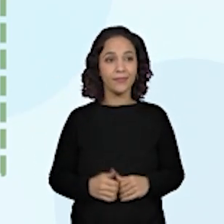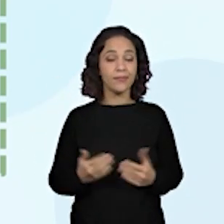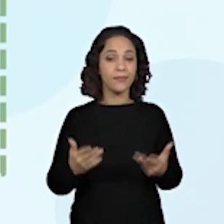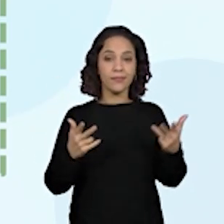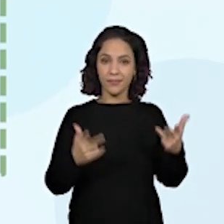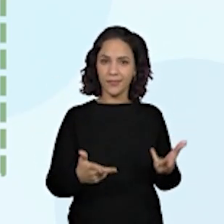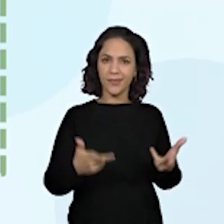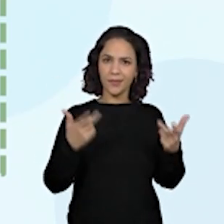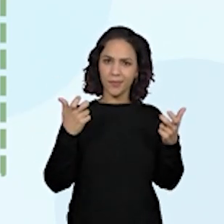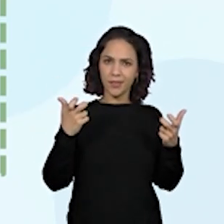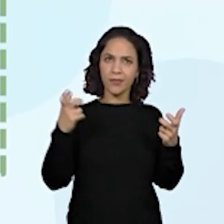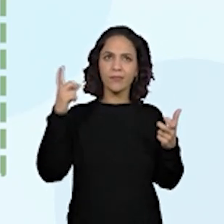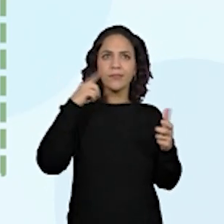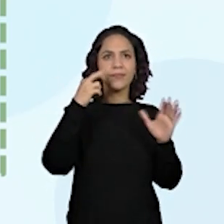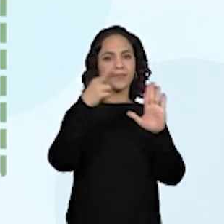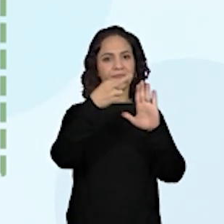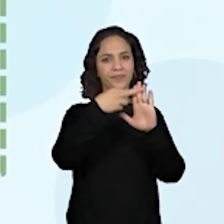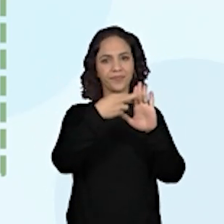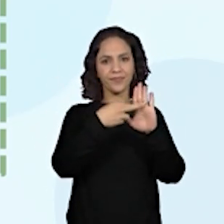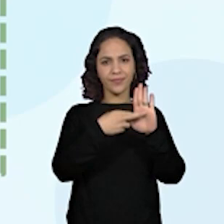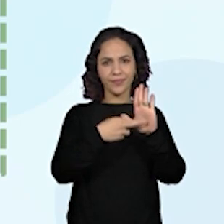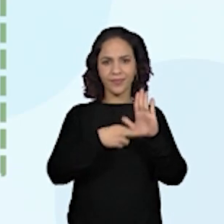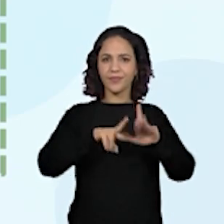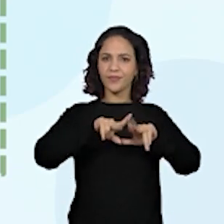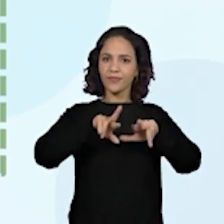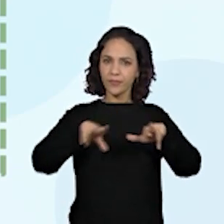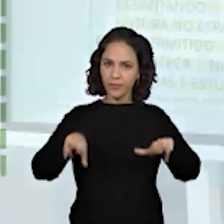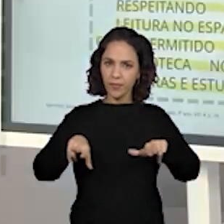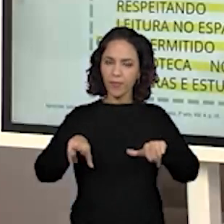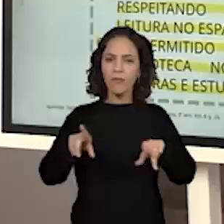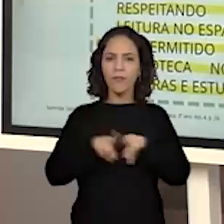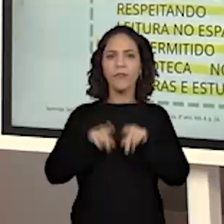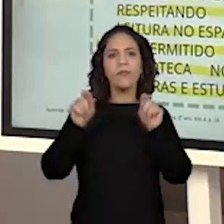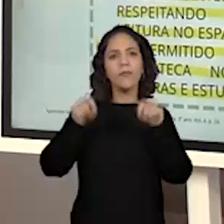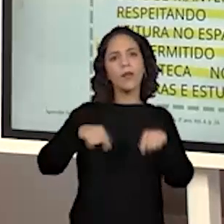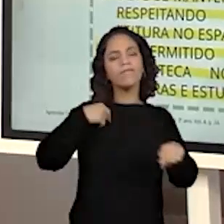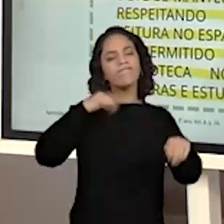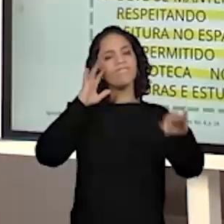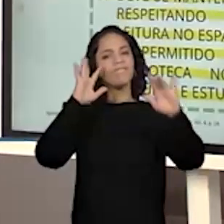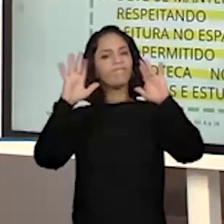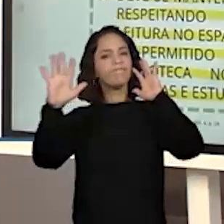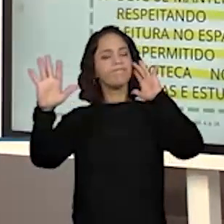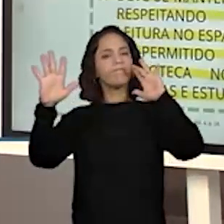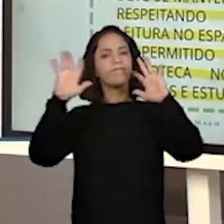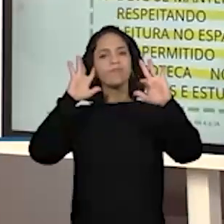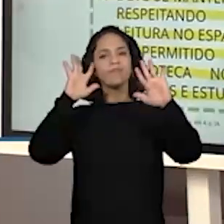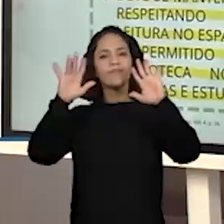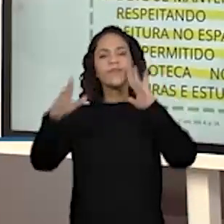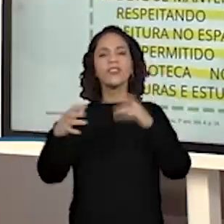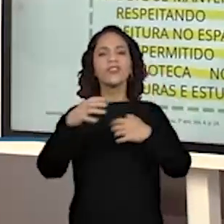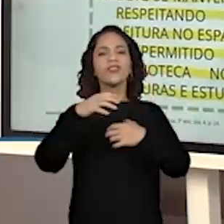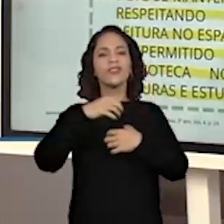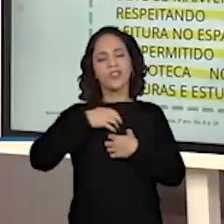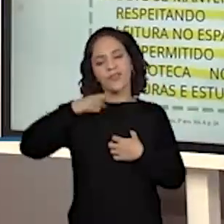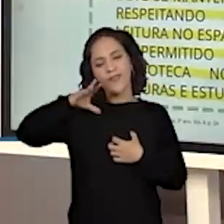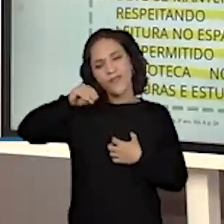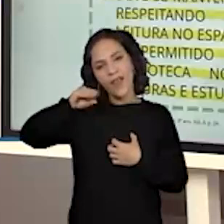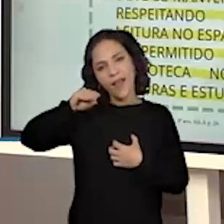Percebemos várias regras e podemos refletir que, a respeito do tom da